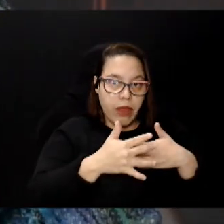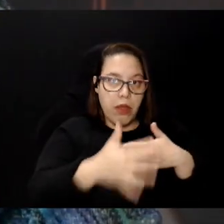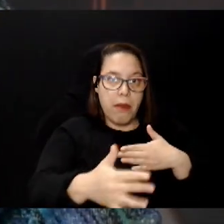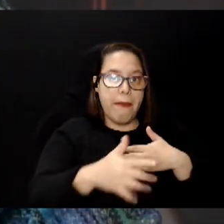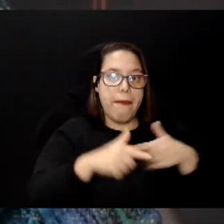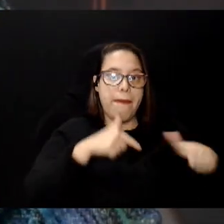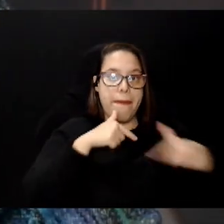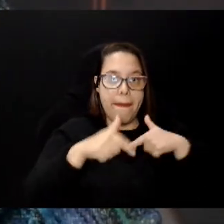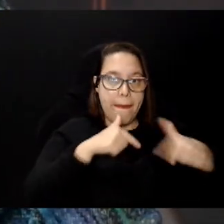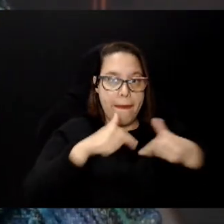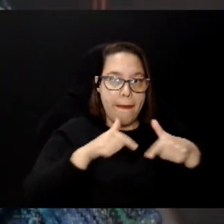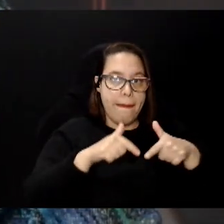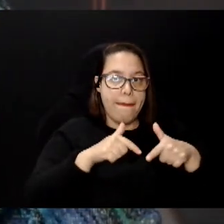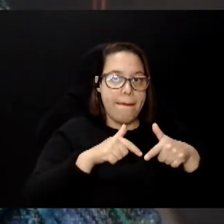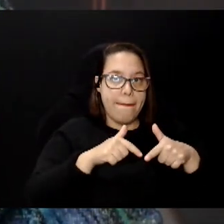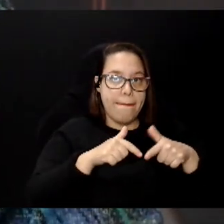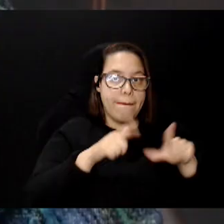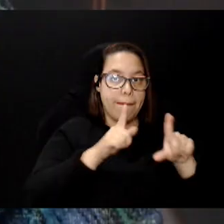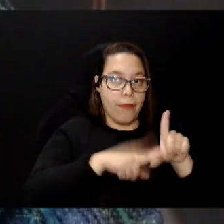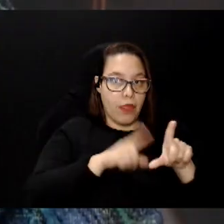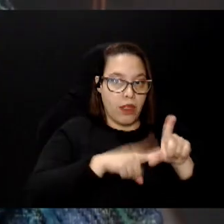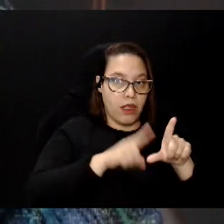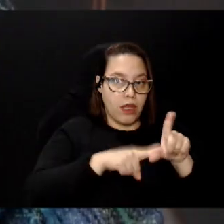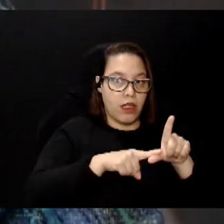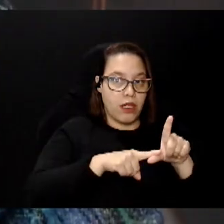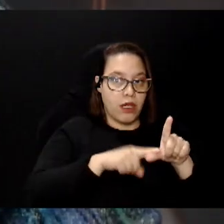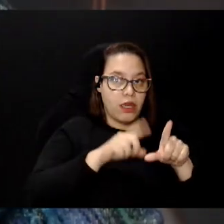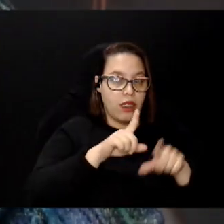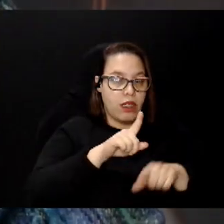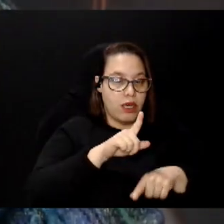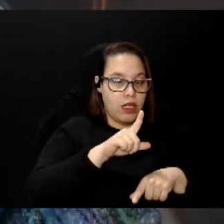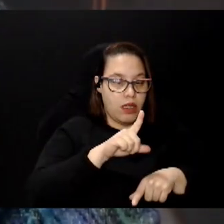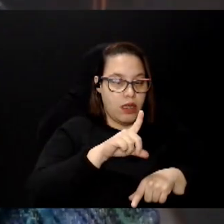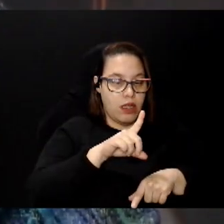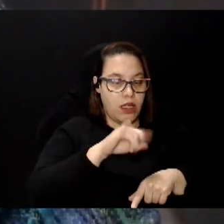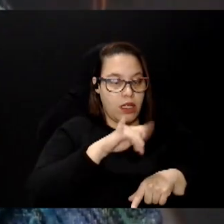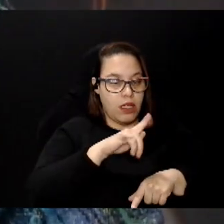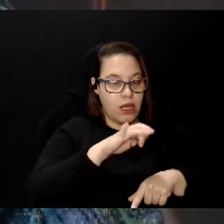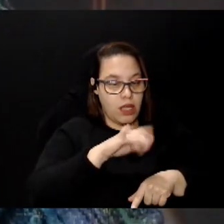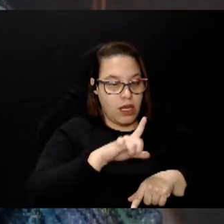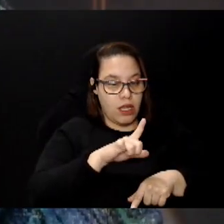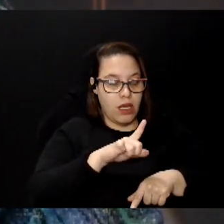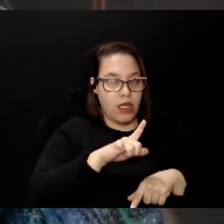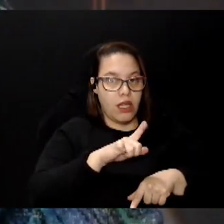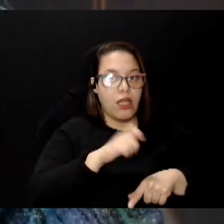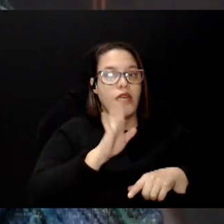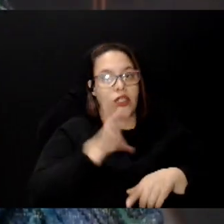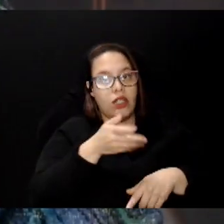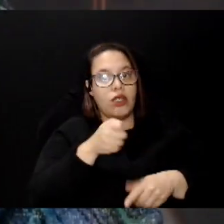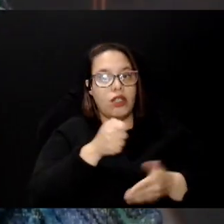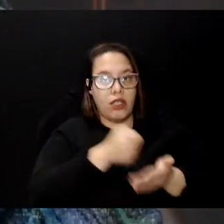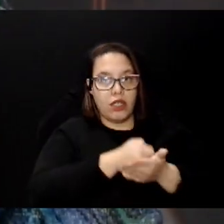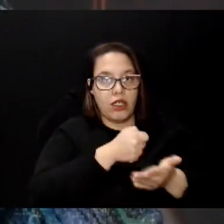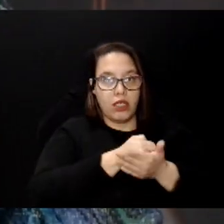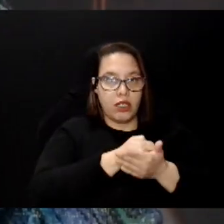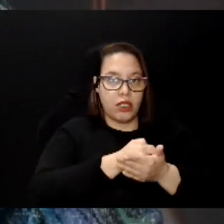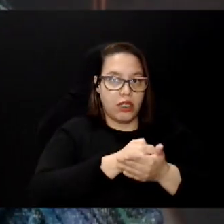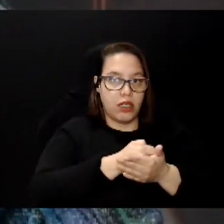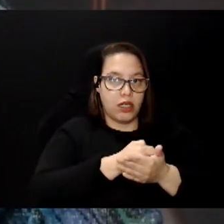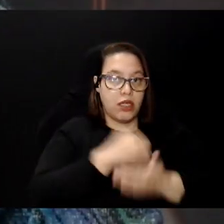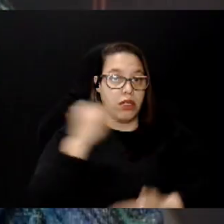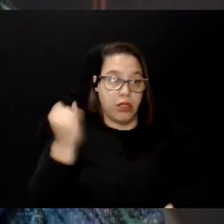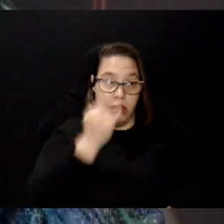o letramento digital é uma competência, será e já é, né, uma competência essencial. Então, se